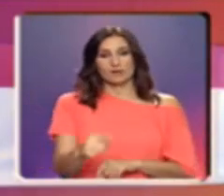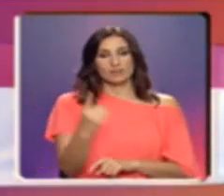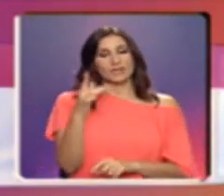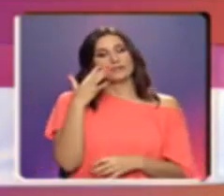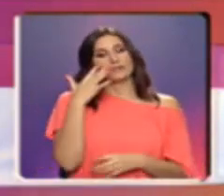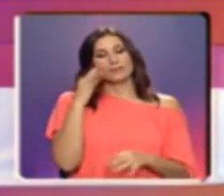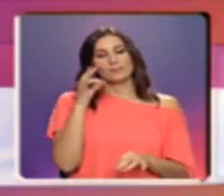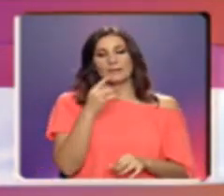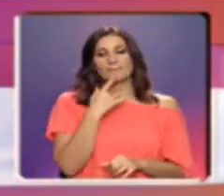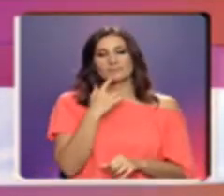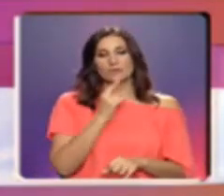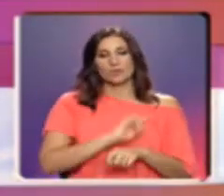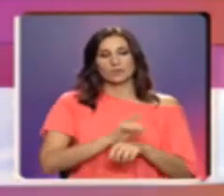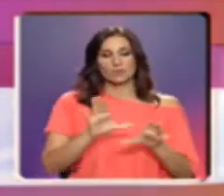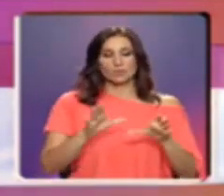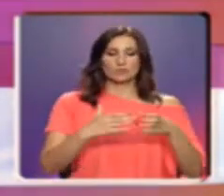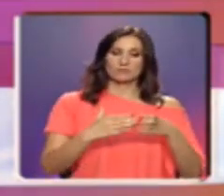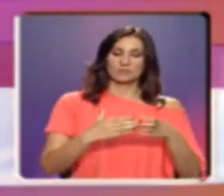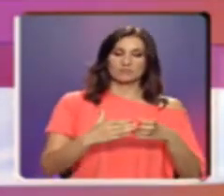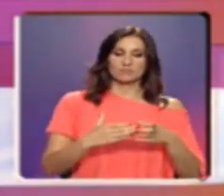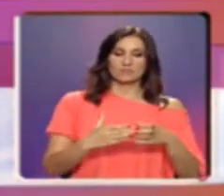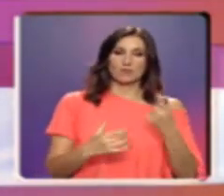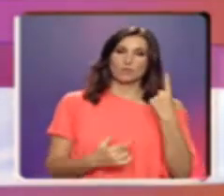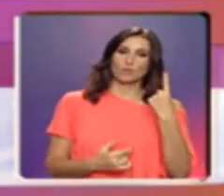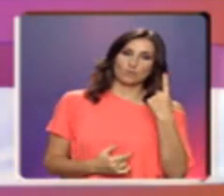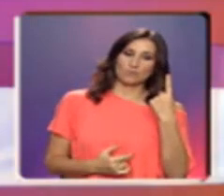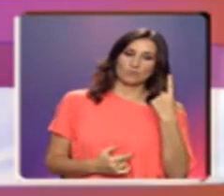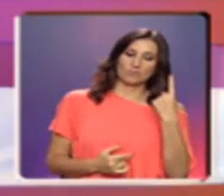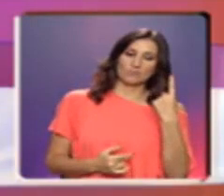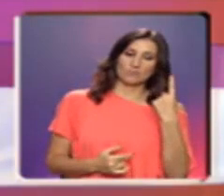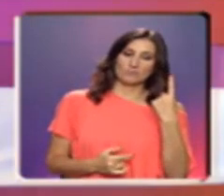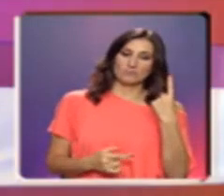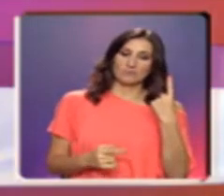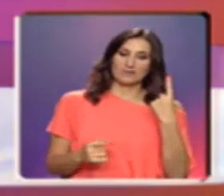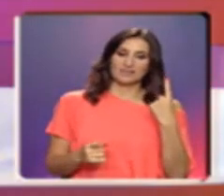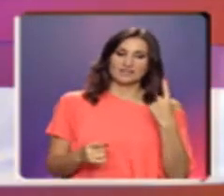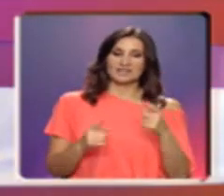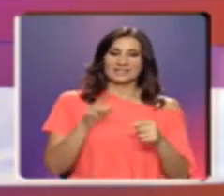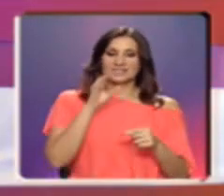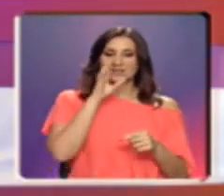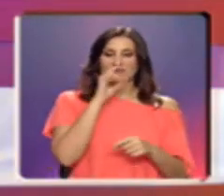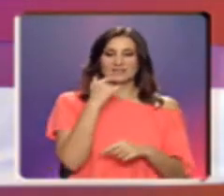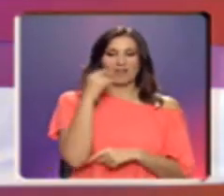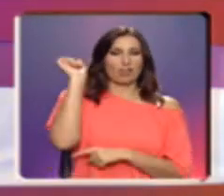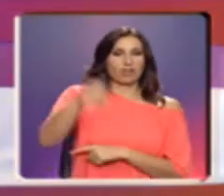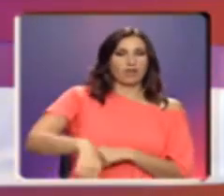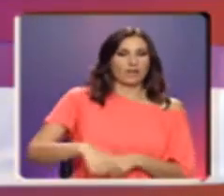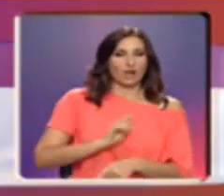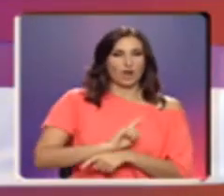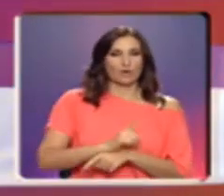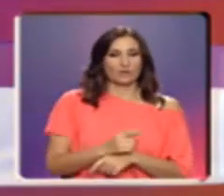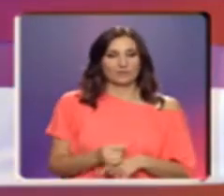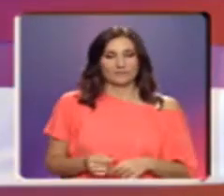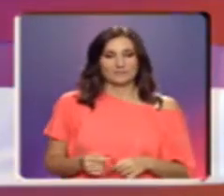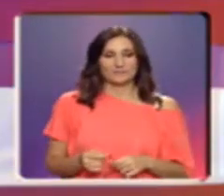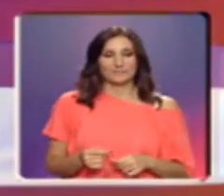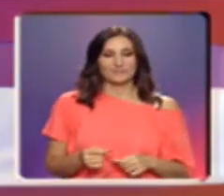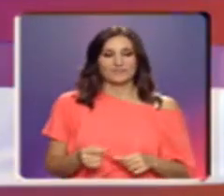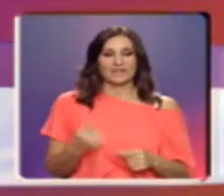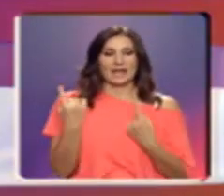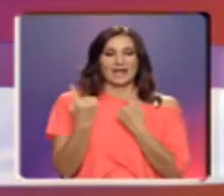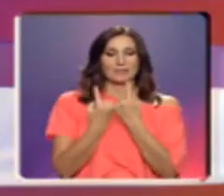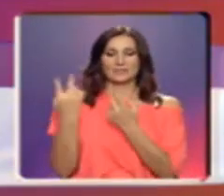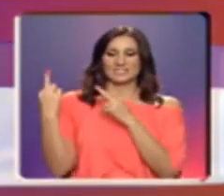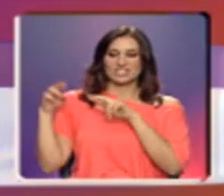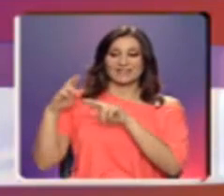ela tivesse percebido, para ser de um clube, tinha um clube para ser. Era deserdada. Não era deserdada, era impossível. É qualquer coisa